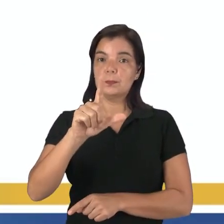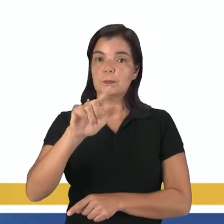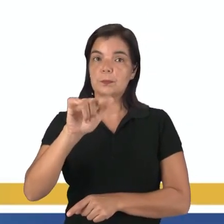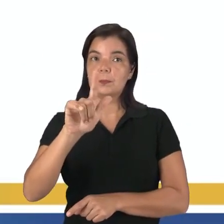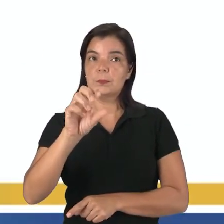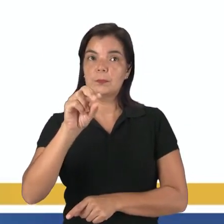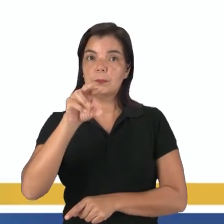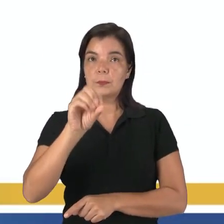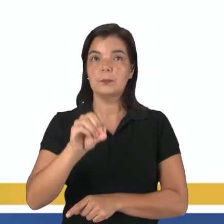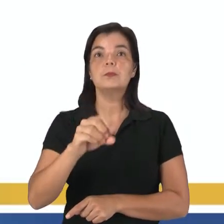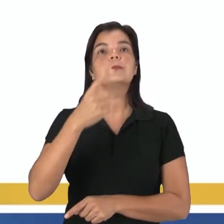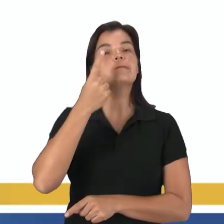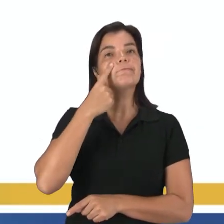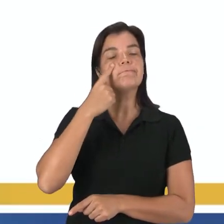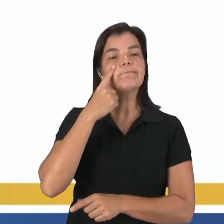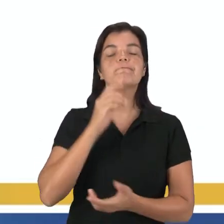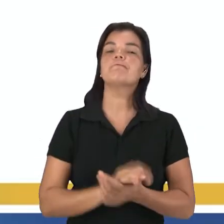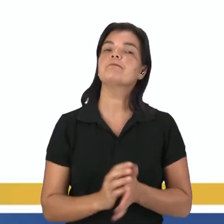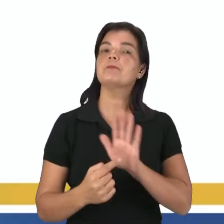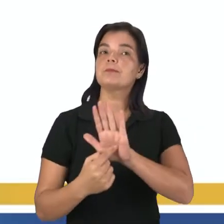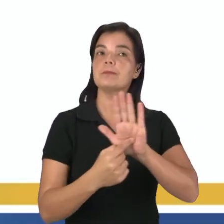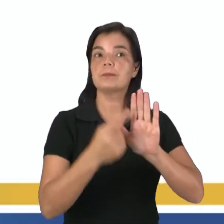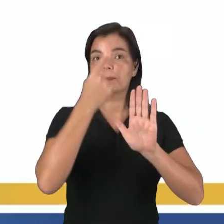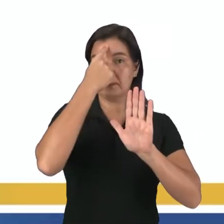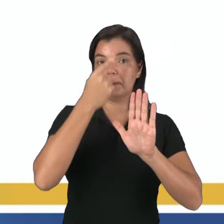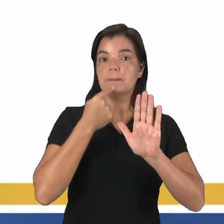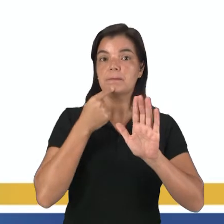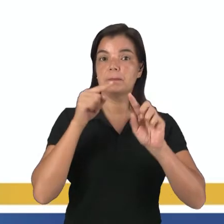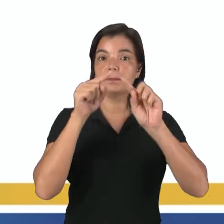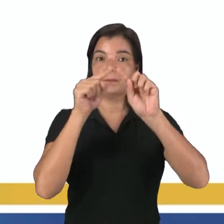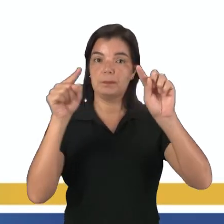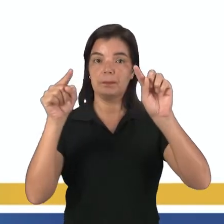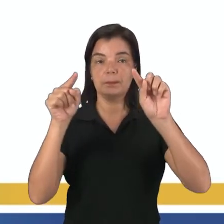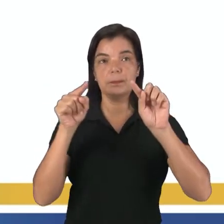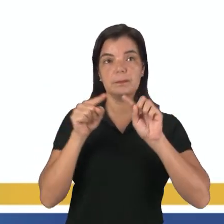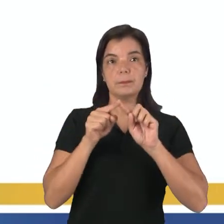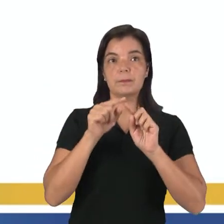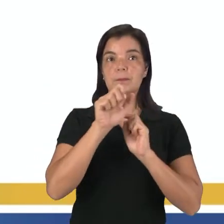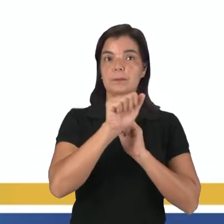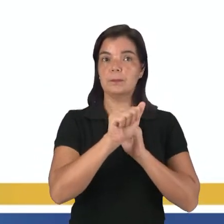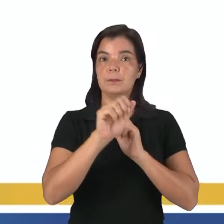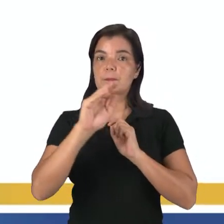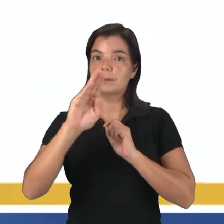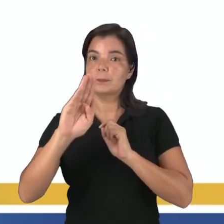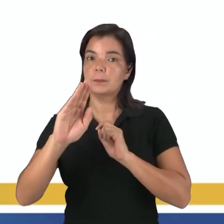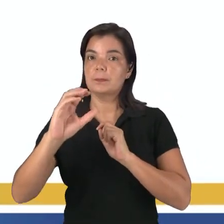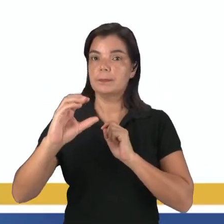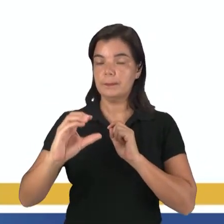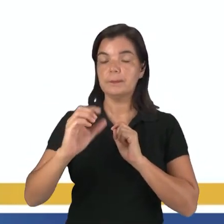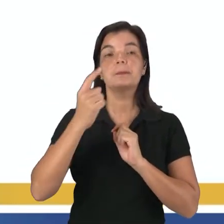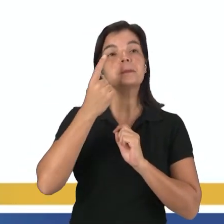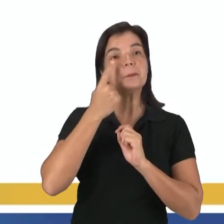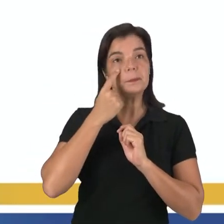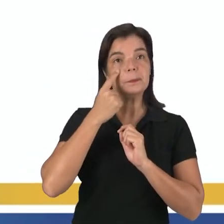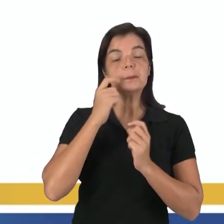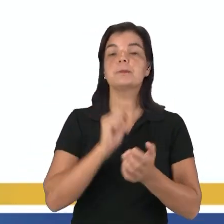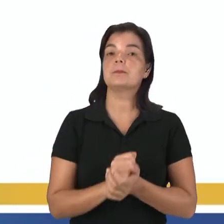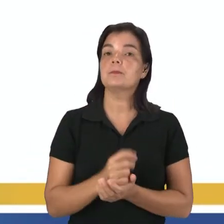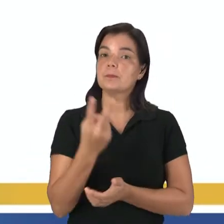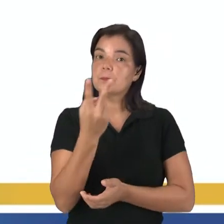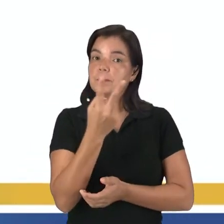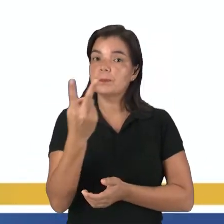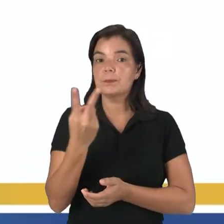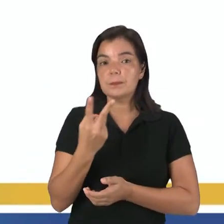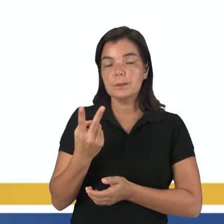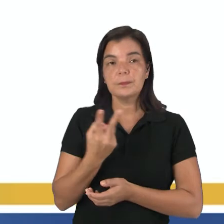plano cartesiano Observe na figura ao lado aí que nós temos o triângulo ABC estão vendo esse triângulo ele tem